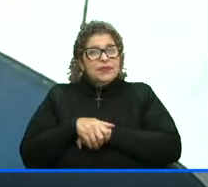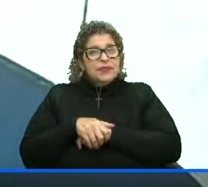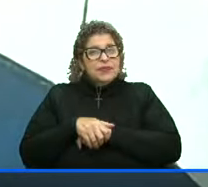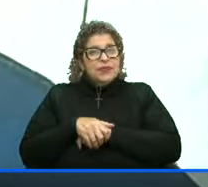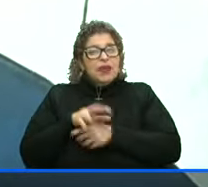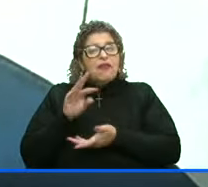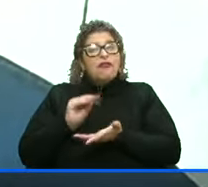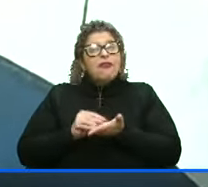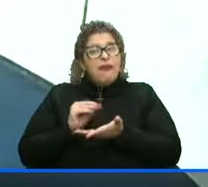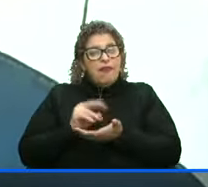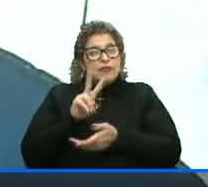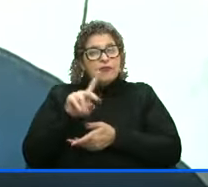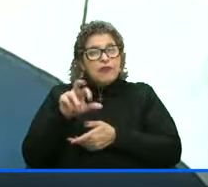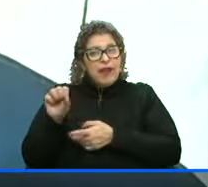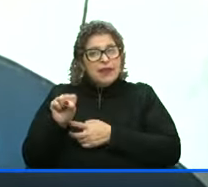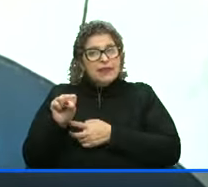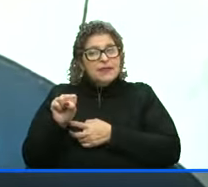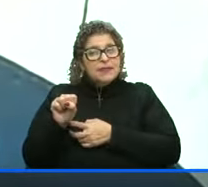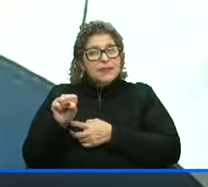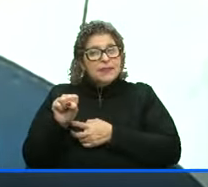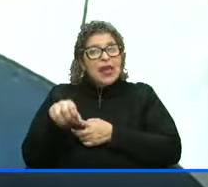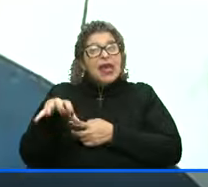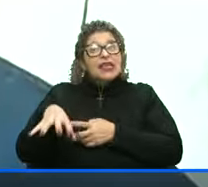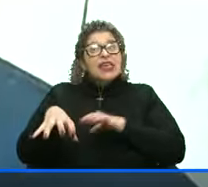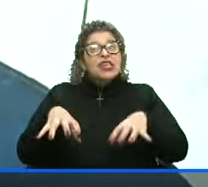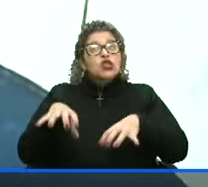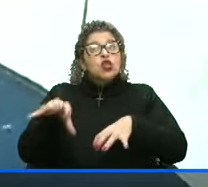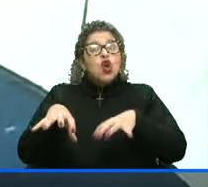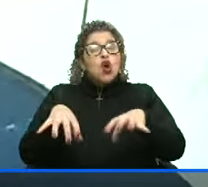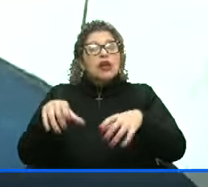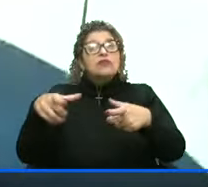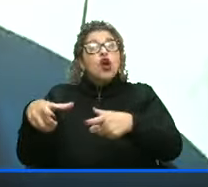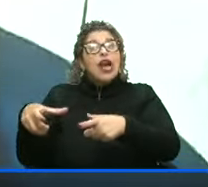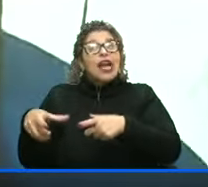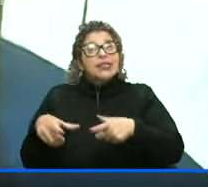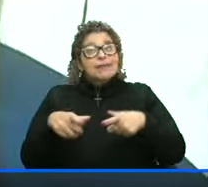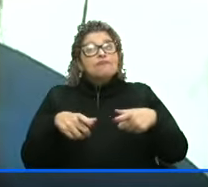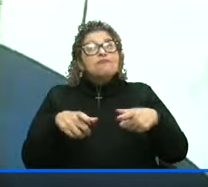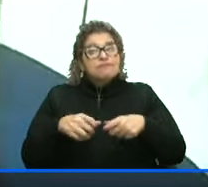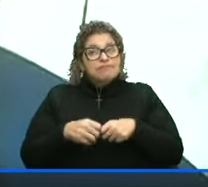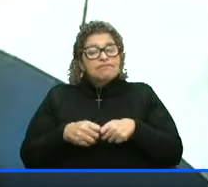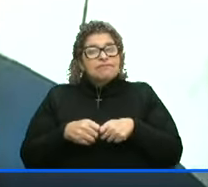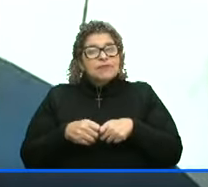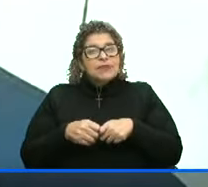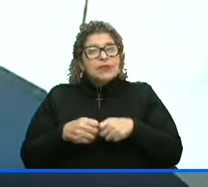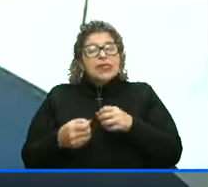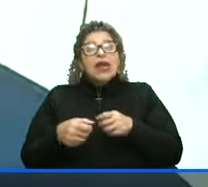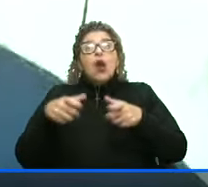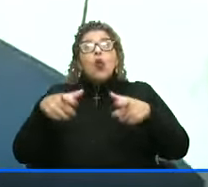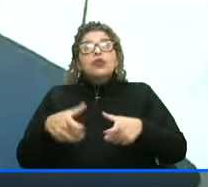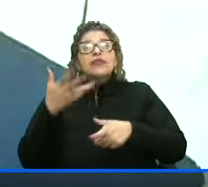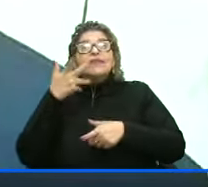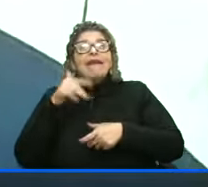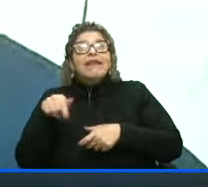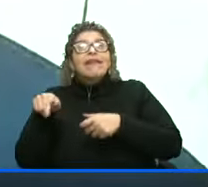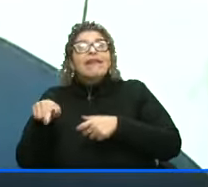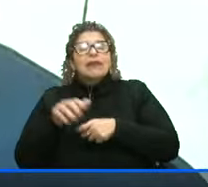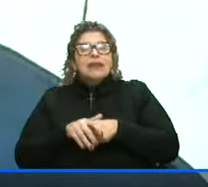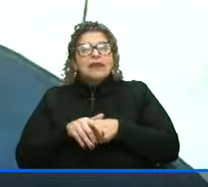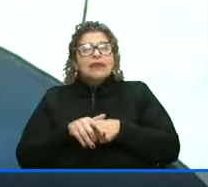de falta de vaga. Qual é as regiões que estão a vaga e qual é a região que está a criança. Fazer